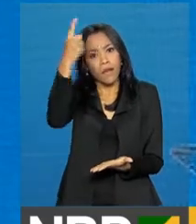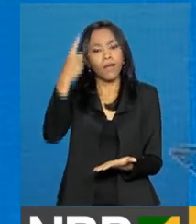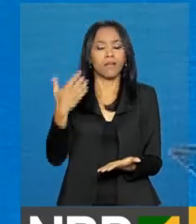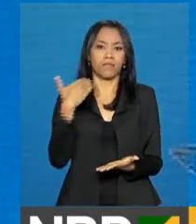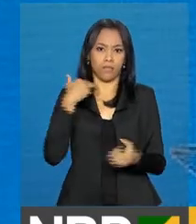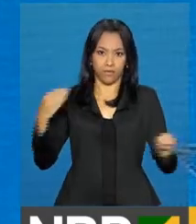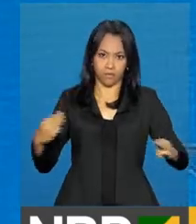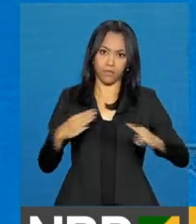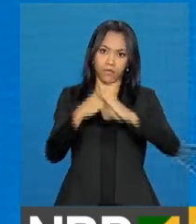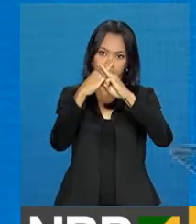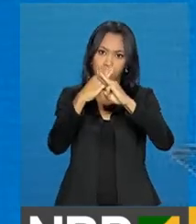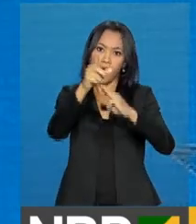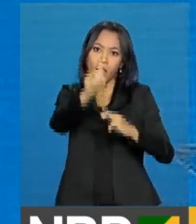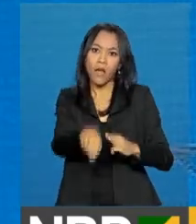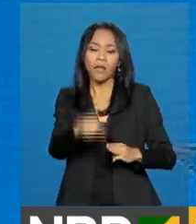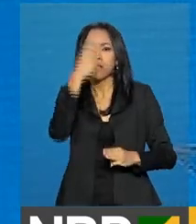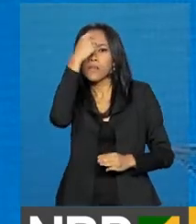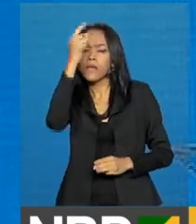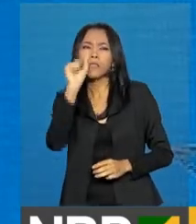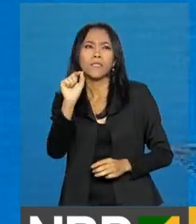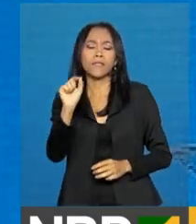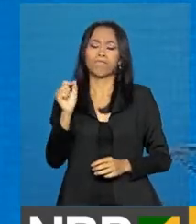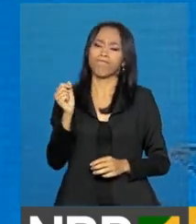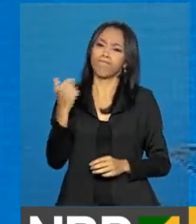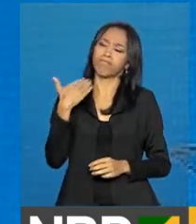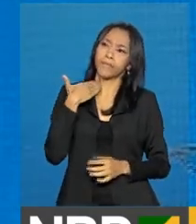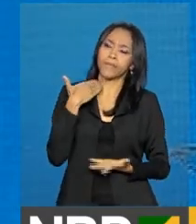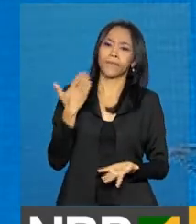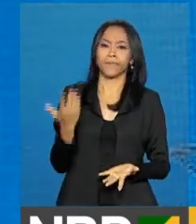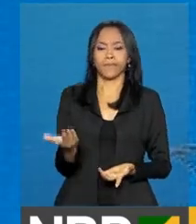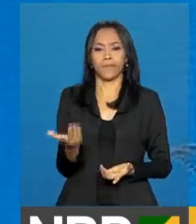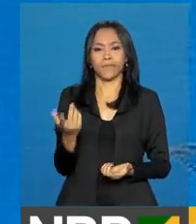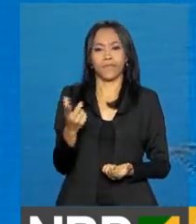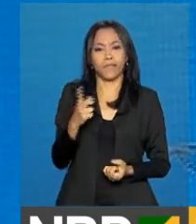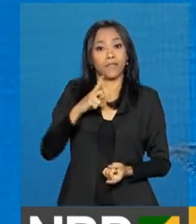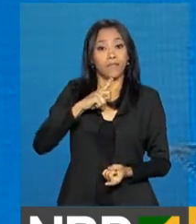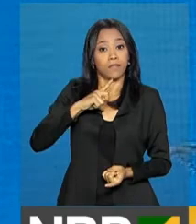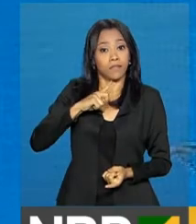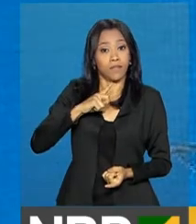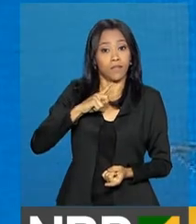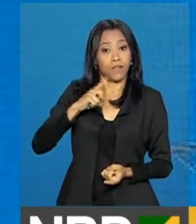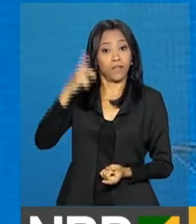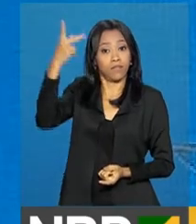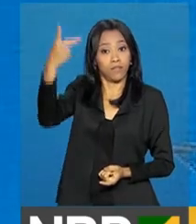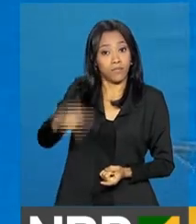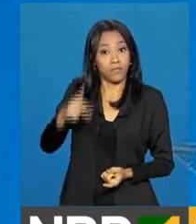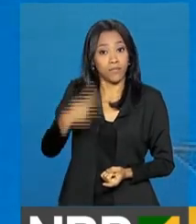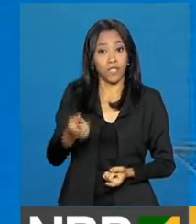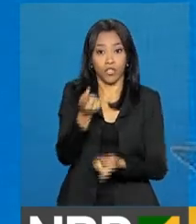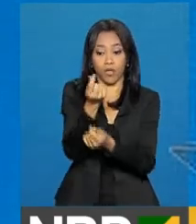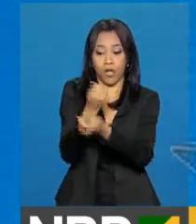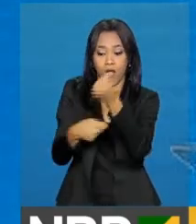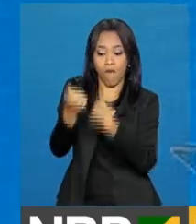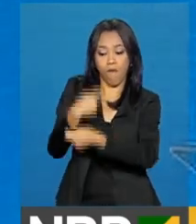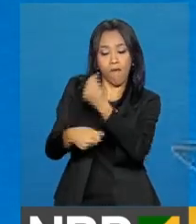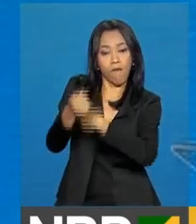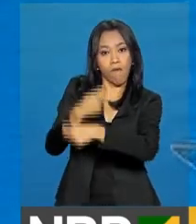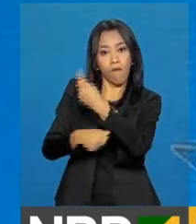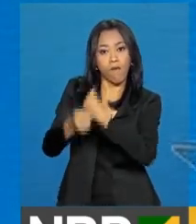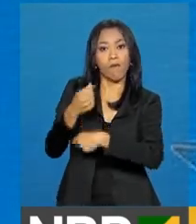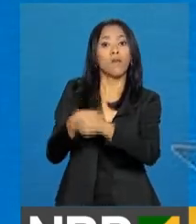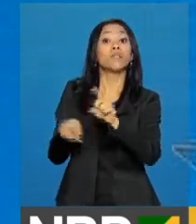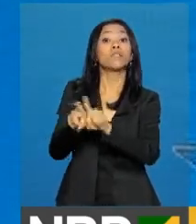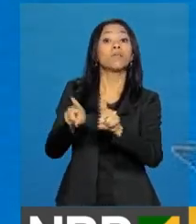sempre foi uma ideia de um banco, digamos assim, que tem uma função de natureza financeira e econômica, mas também uma